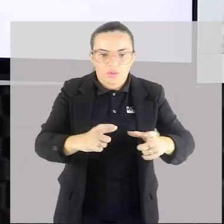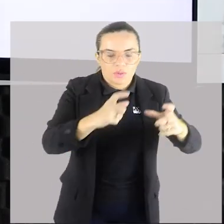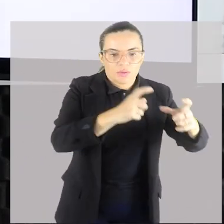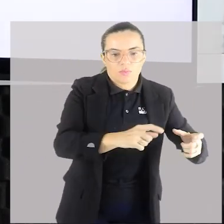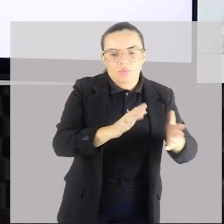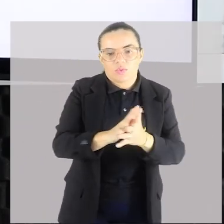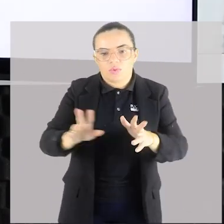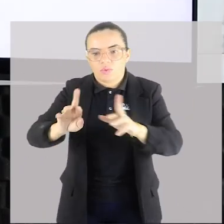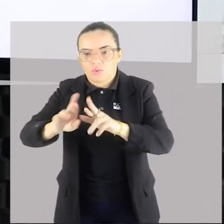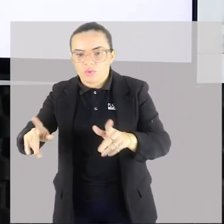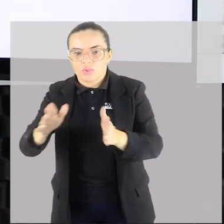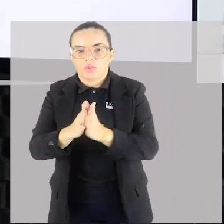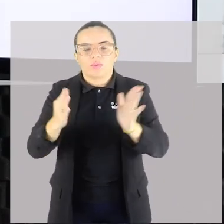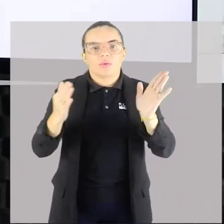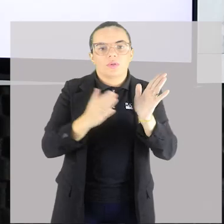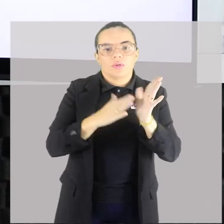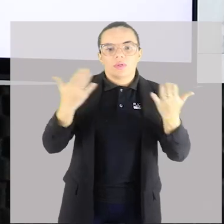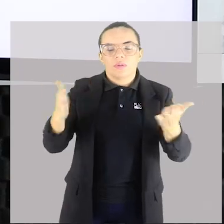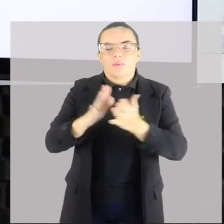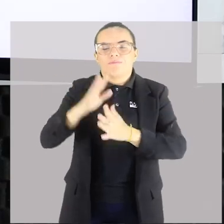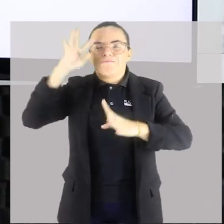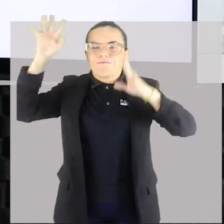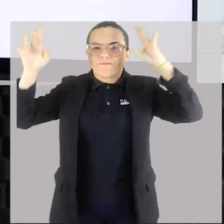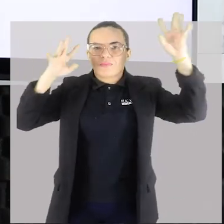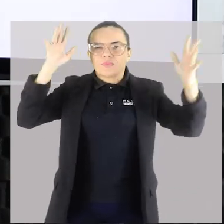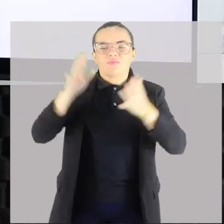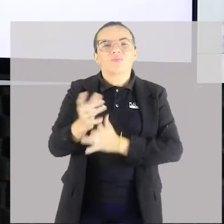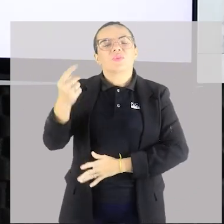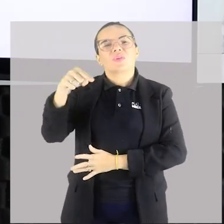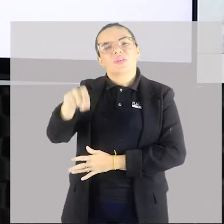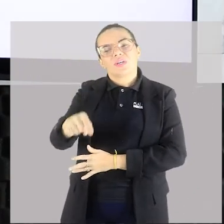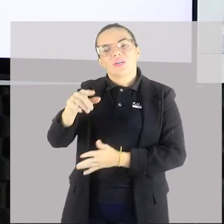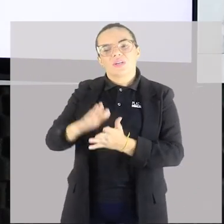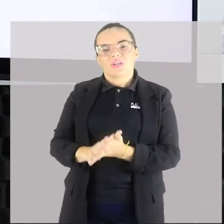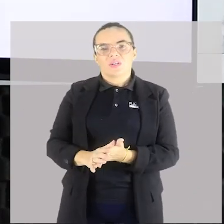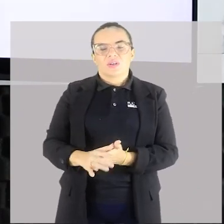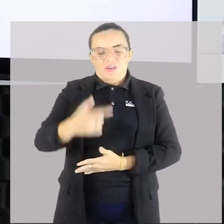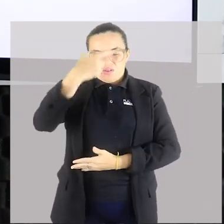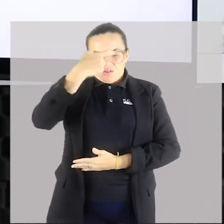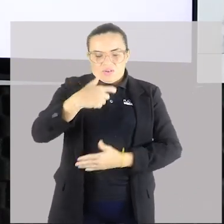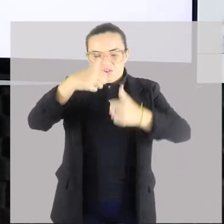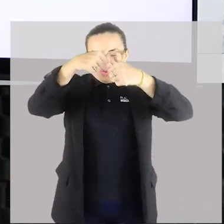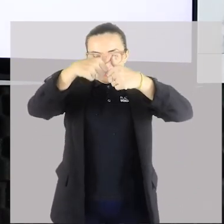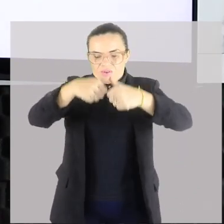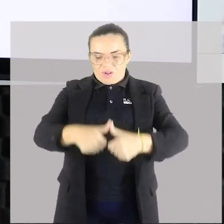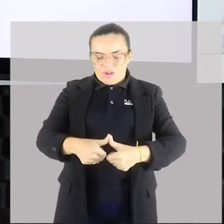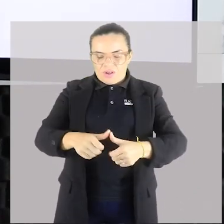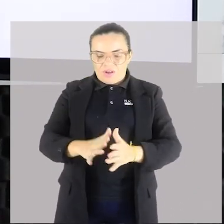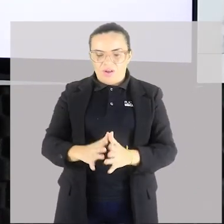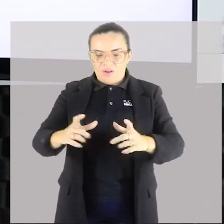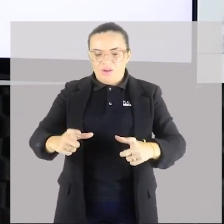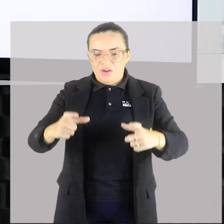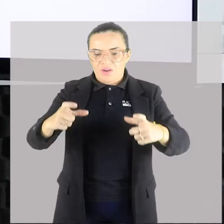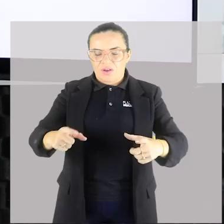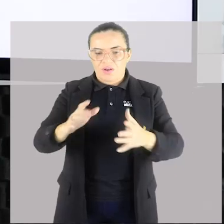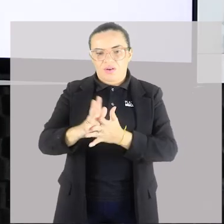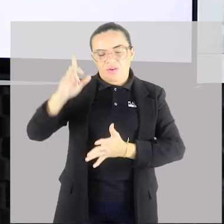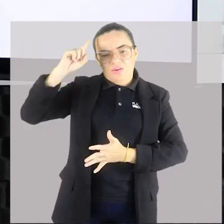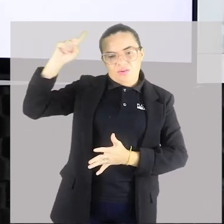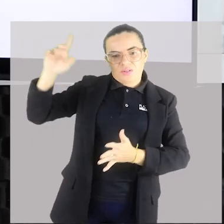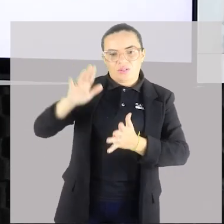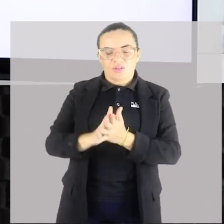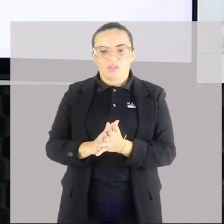Mas se vocês estão imaginando os 3 ambientes, tentem se colocar no lugar das pessoas que estavam lá no dia